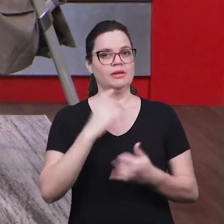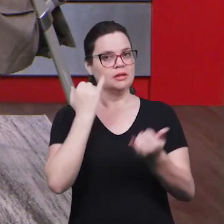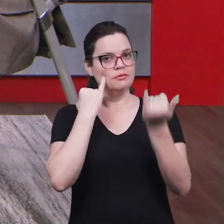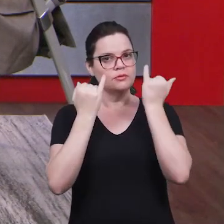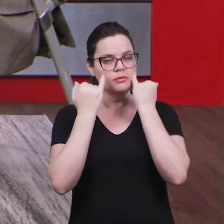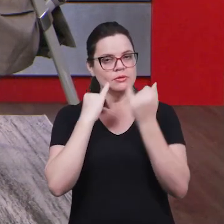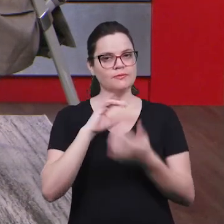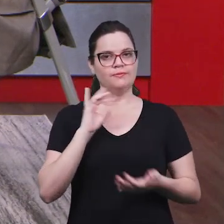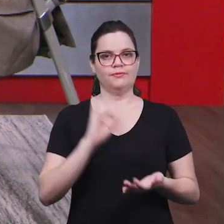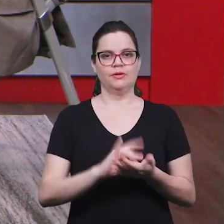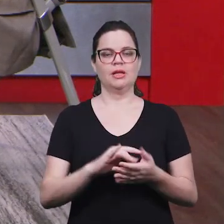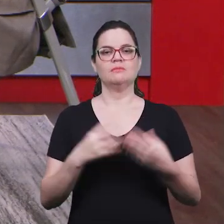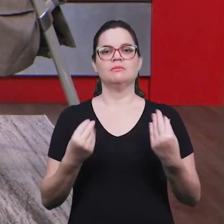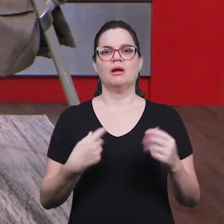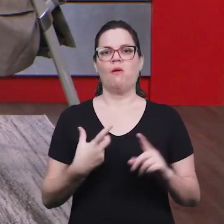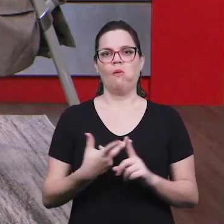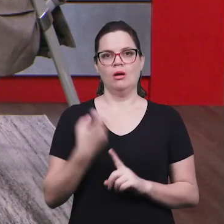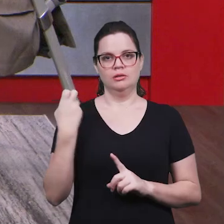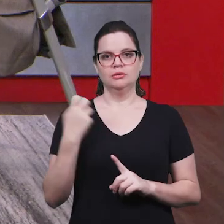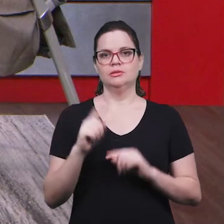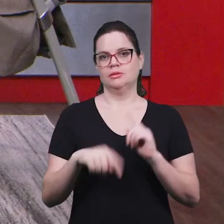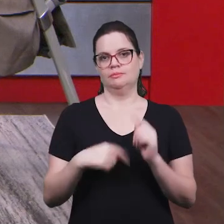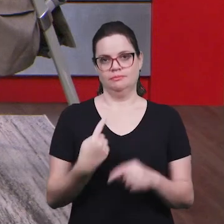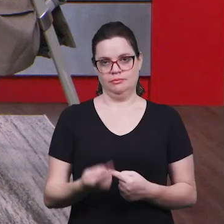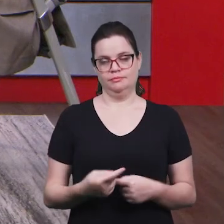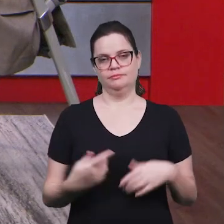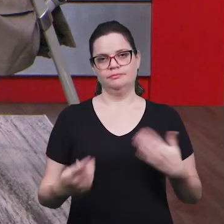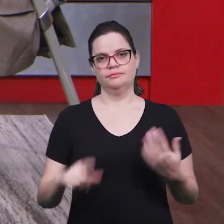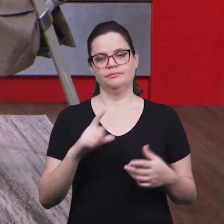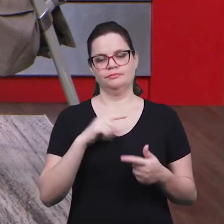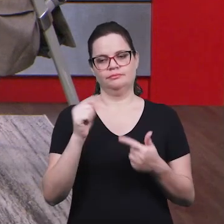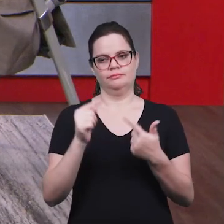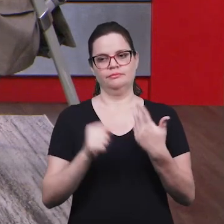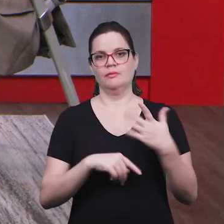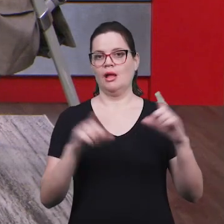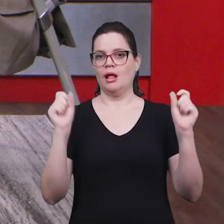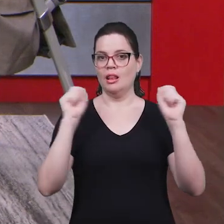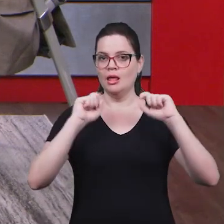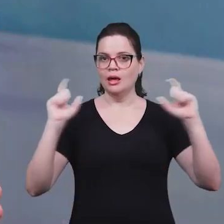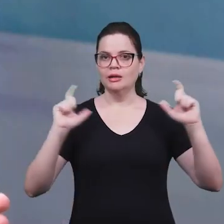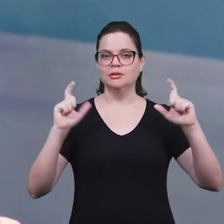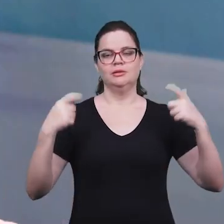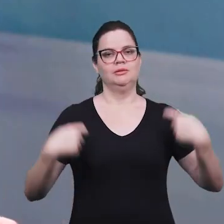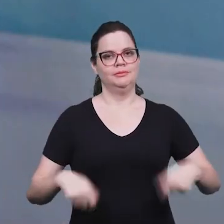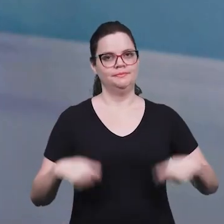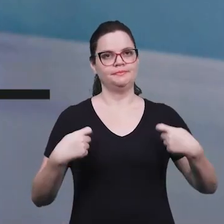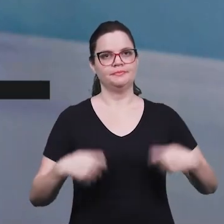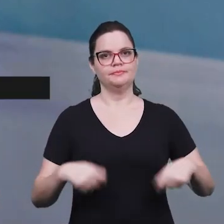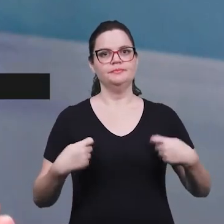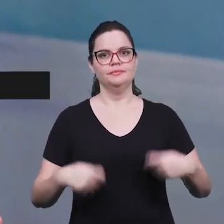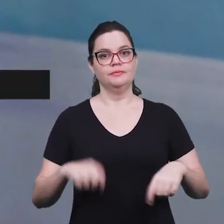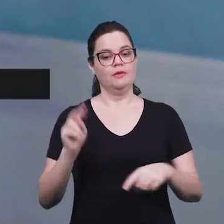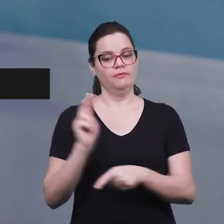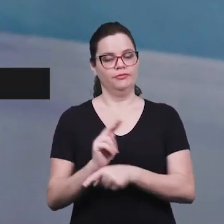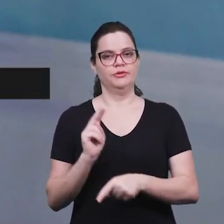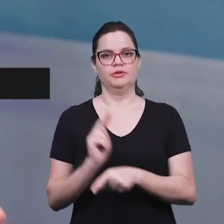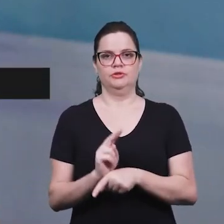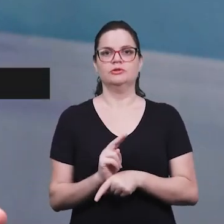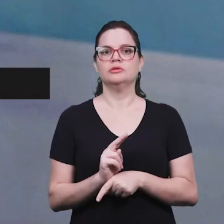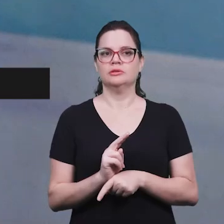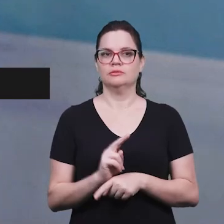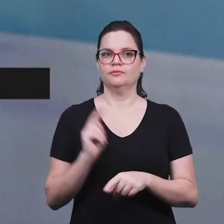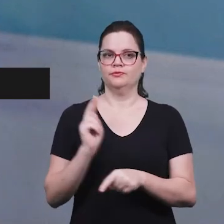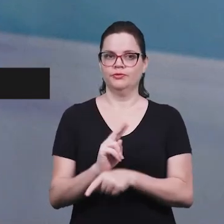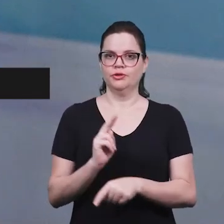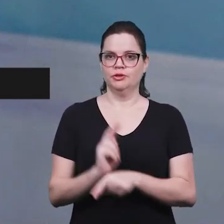verdadeira para o golpe ser executado. Então são pontos de alertas. É importante ser vigilante. A